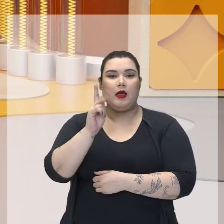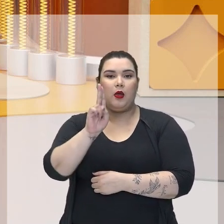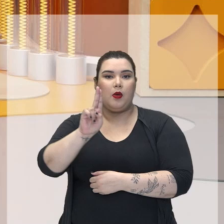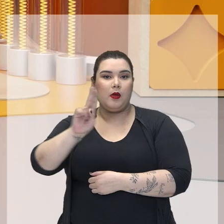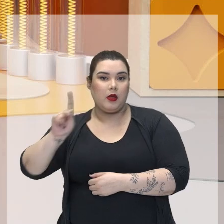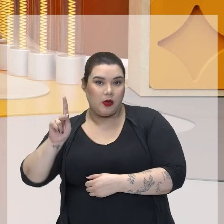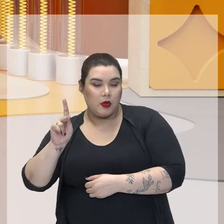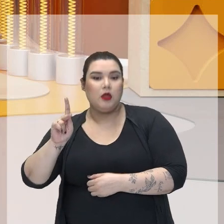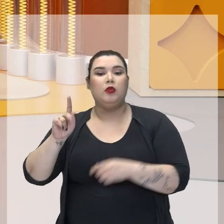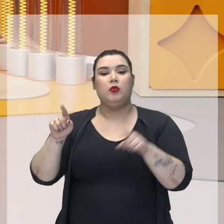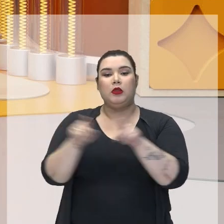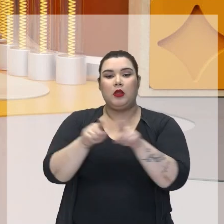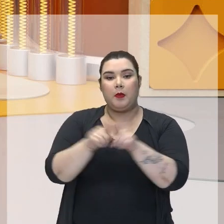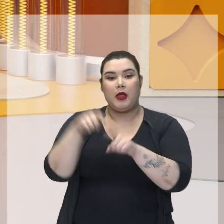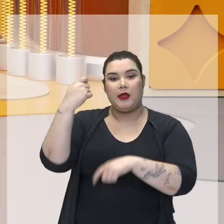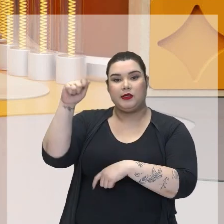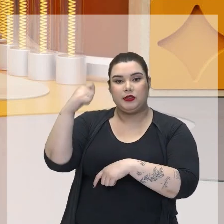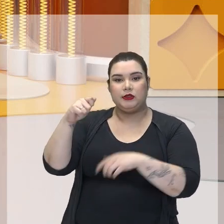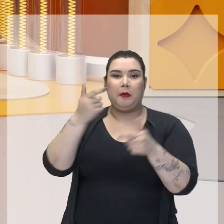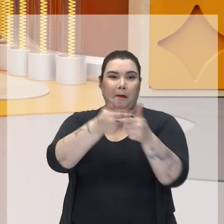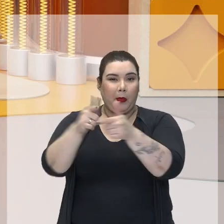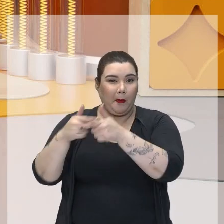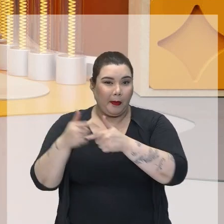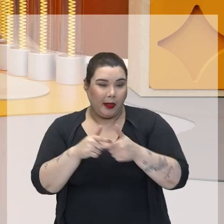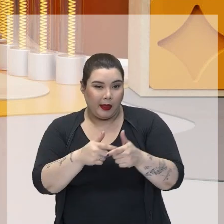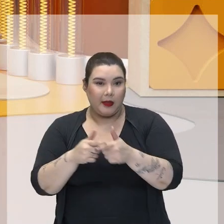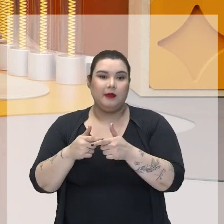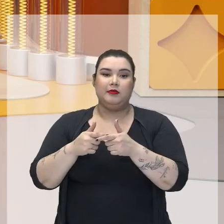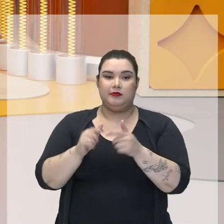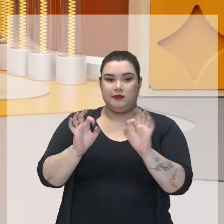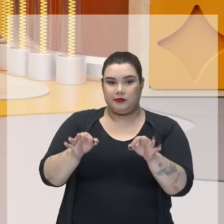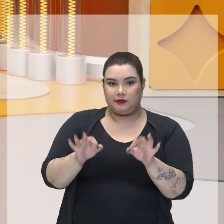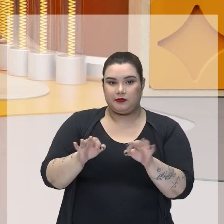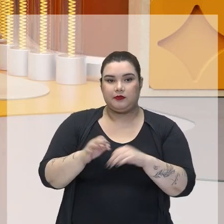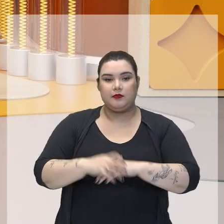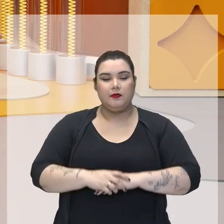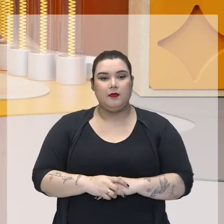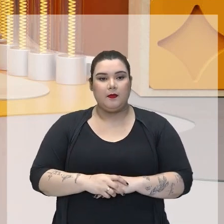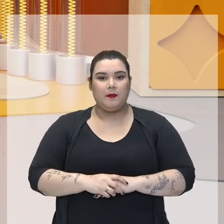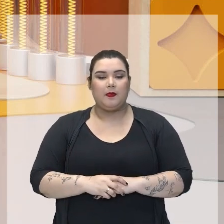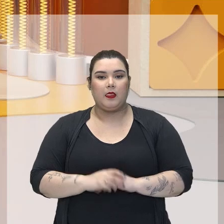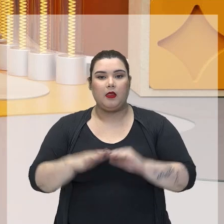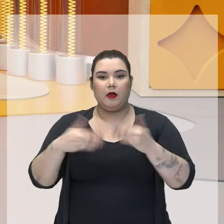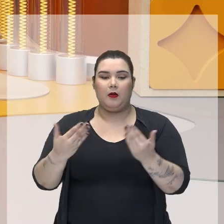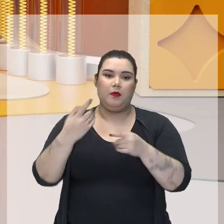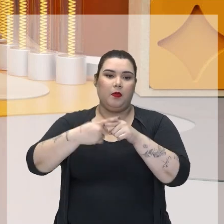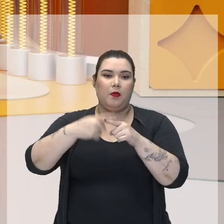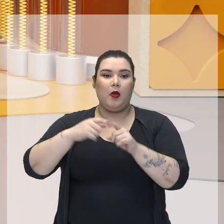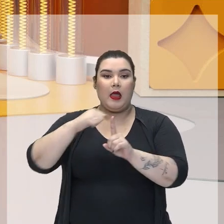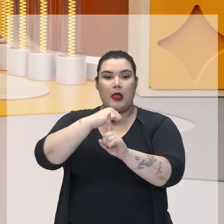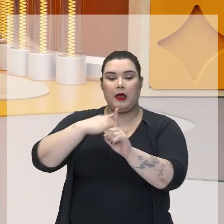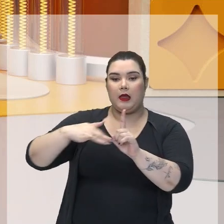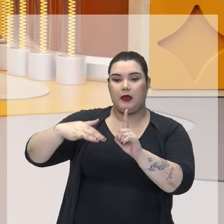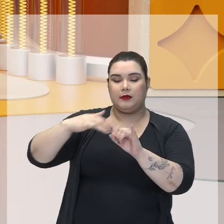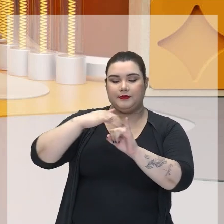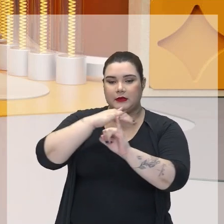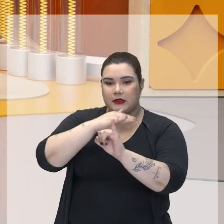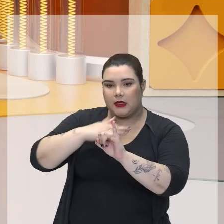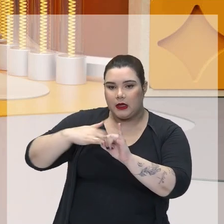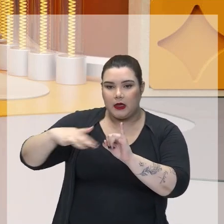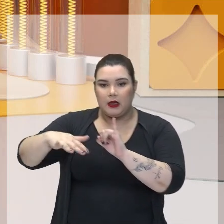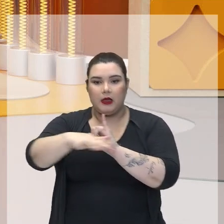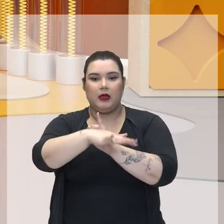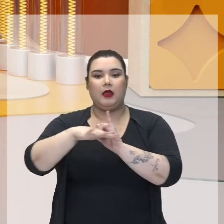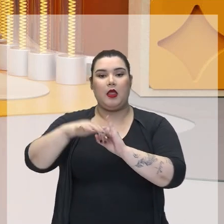está querendo brigar com o Reino Unido de novo, né? Essa aula está sendo transmitida em 2024. Por conta das Ilhas Falkland, né, as Ilhas Malvinas. A